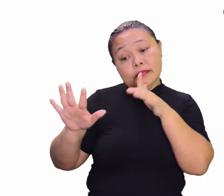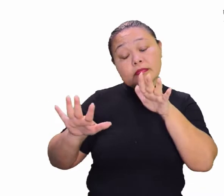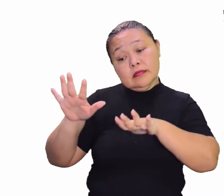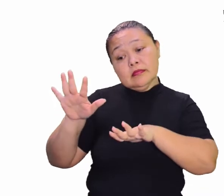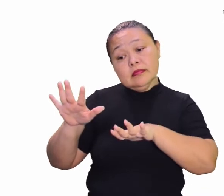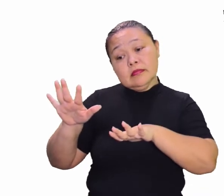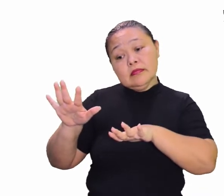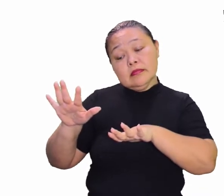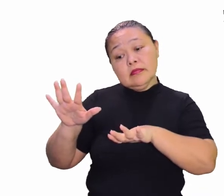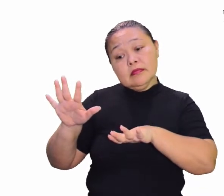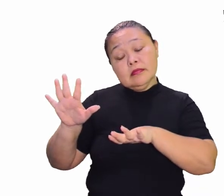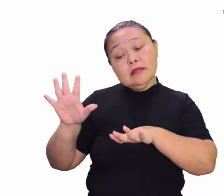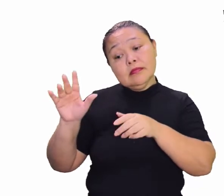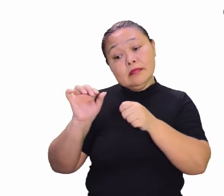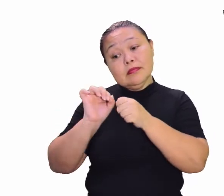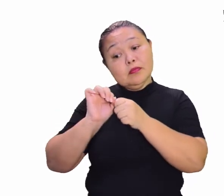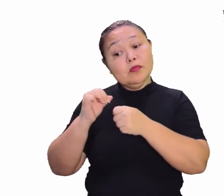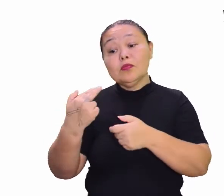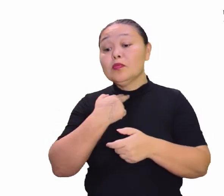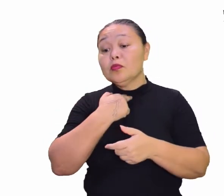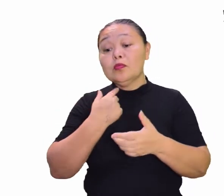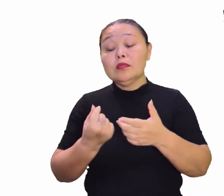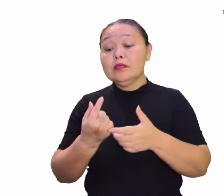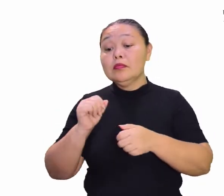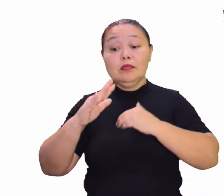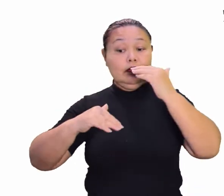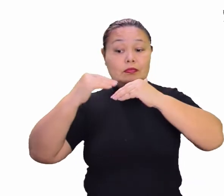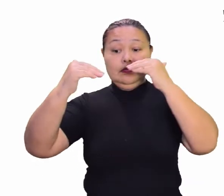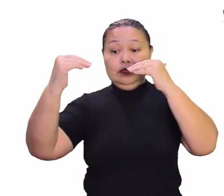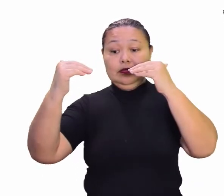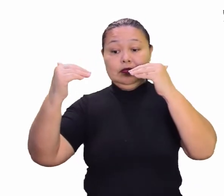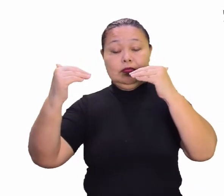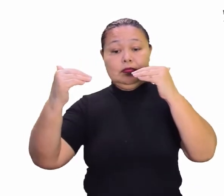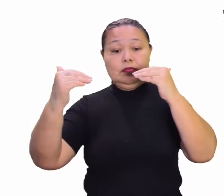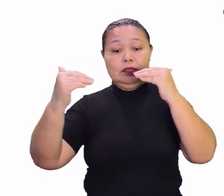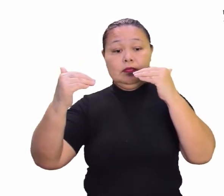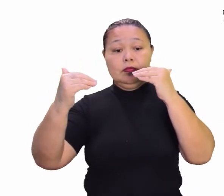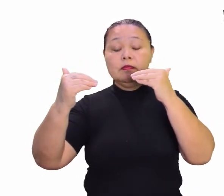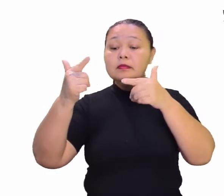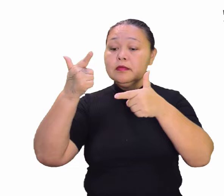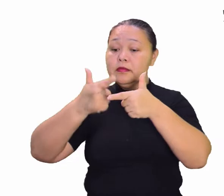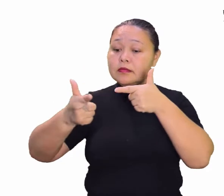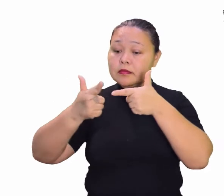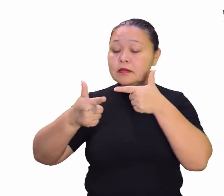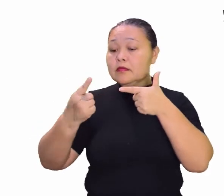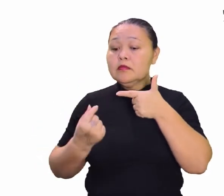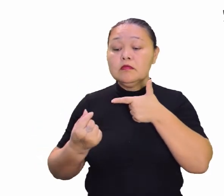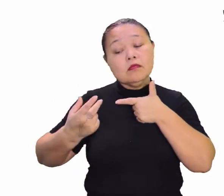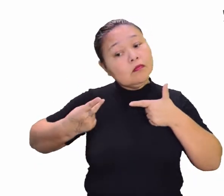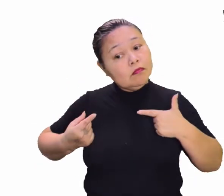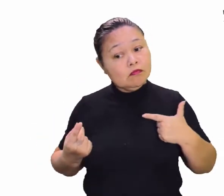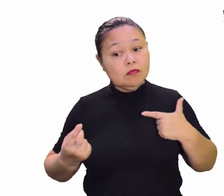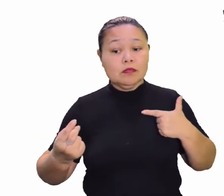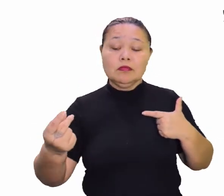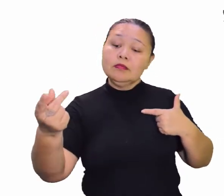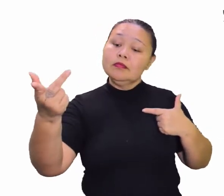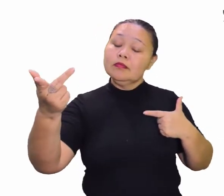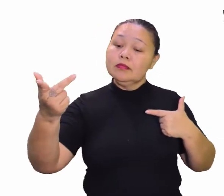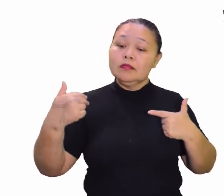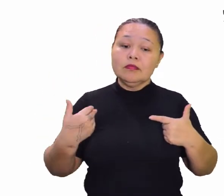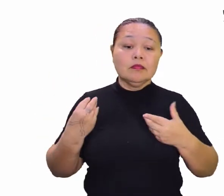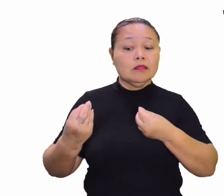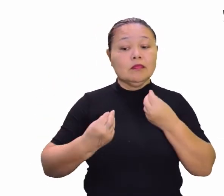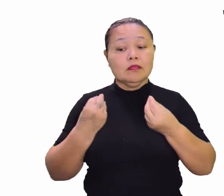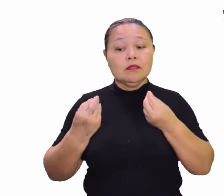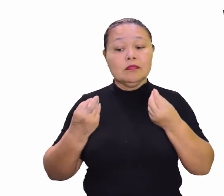Embora não pode nem ter crise econômica porque eles não chegaram nem a evoluir. A crise econômica é eterna. E se ela é eterna, como